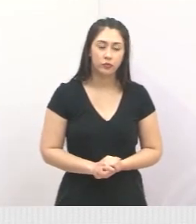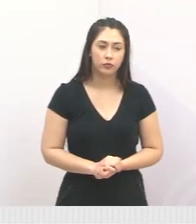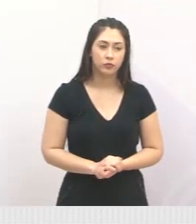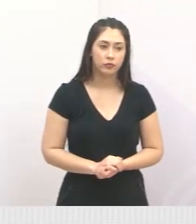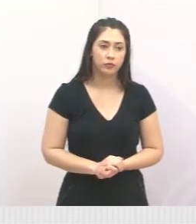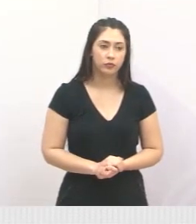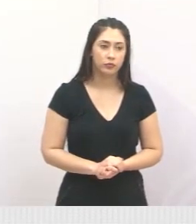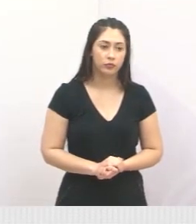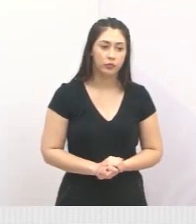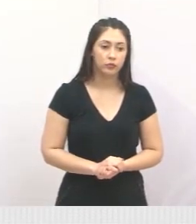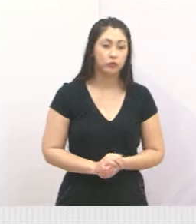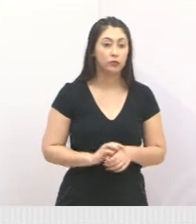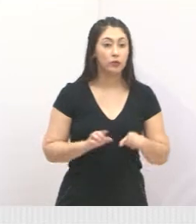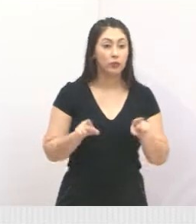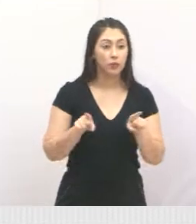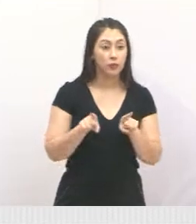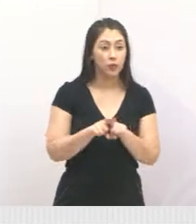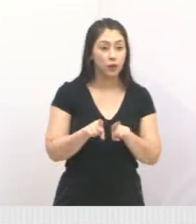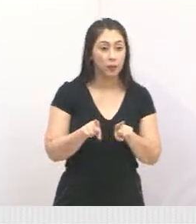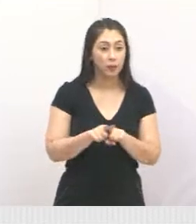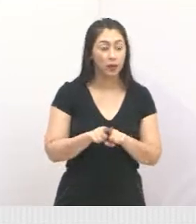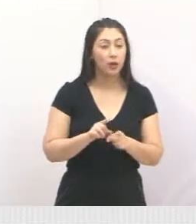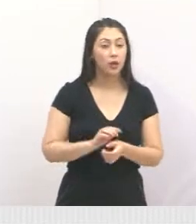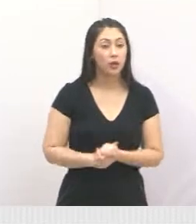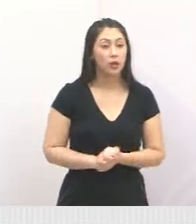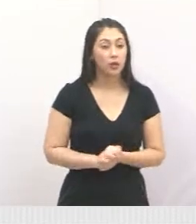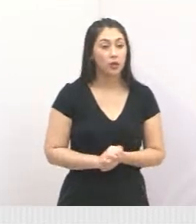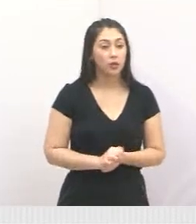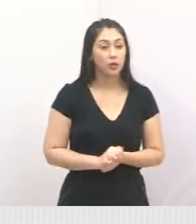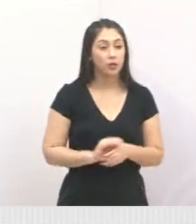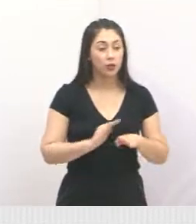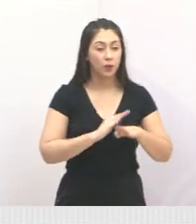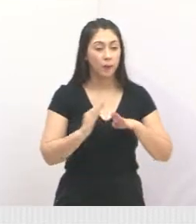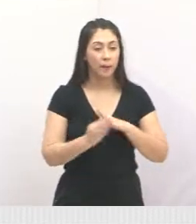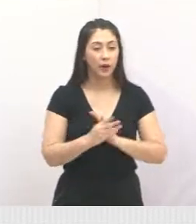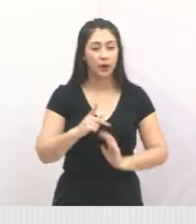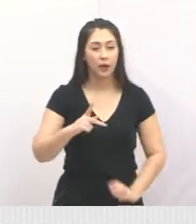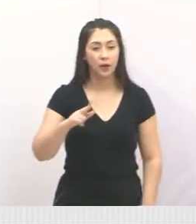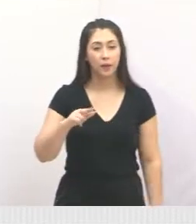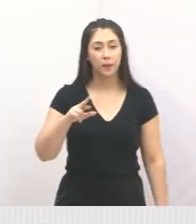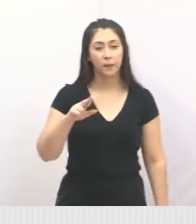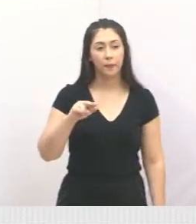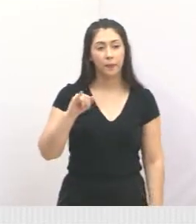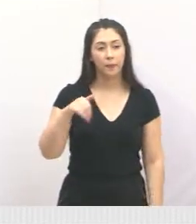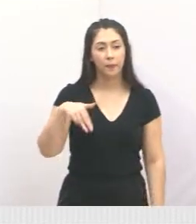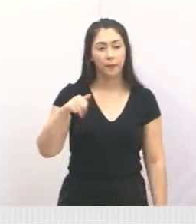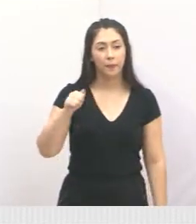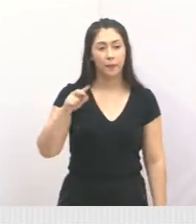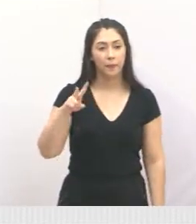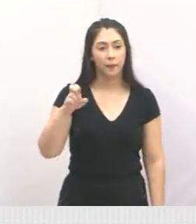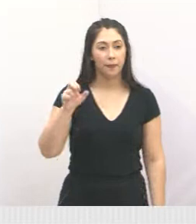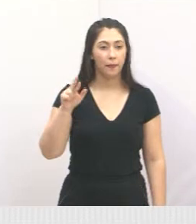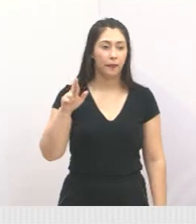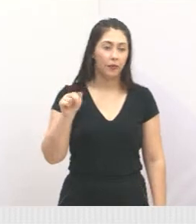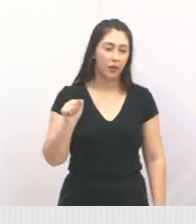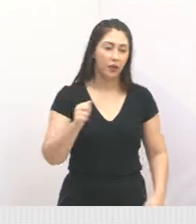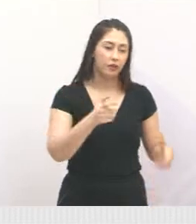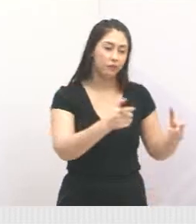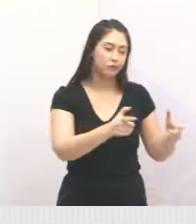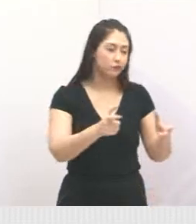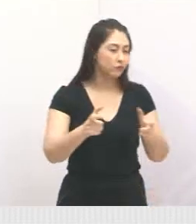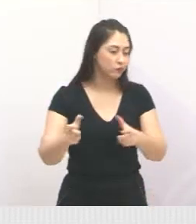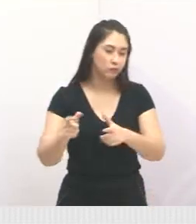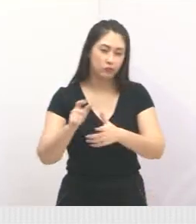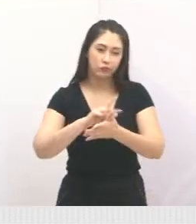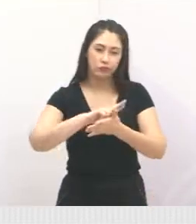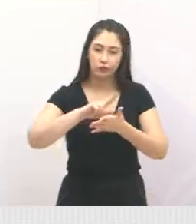Tivemos aí também no Jardim Primavera, no Nova Aliança, no Jardim Colônia, no Jardim das Oliveiras, no